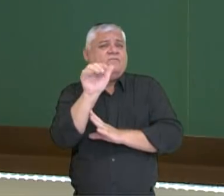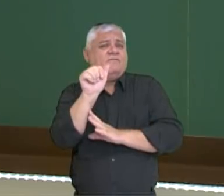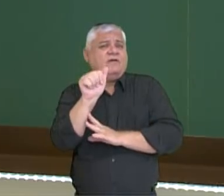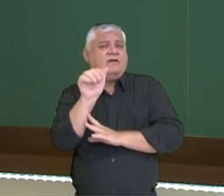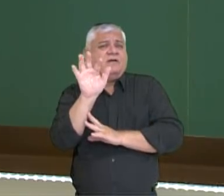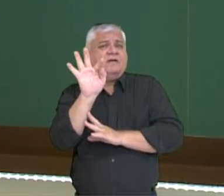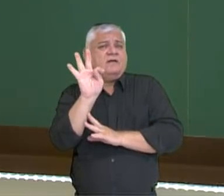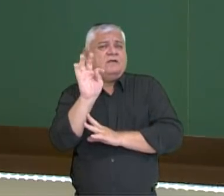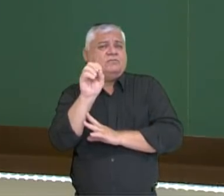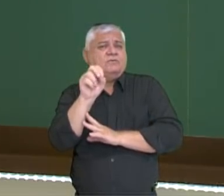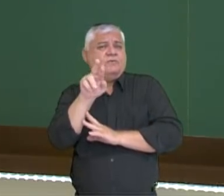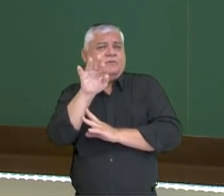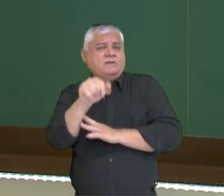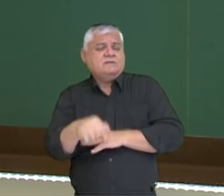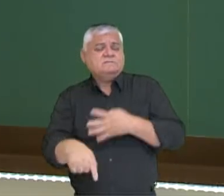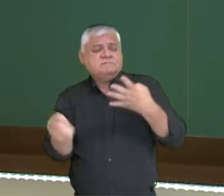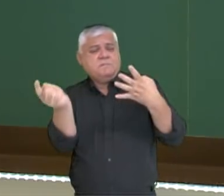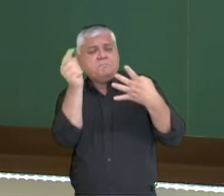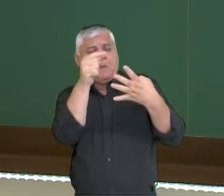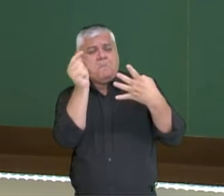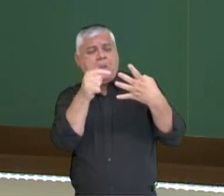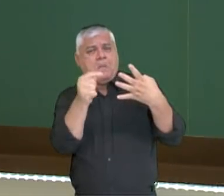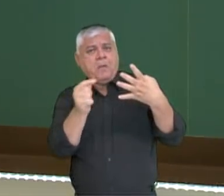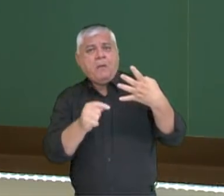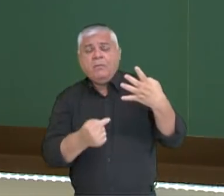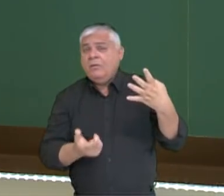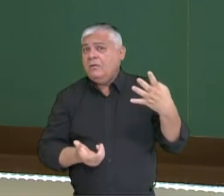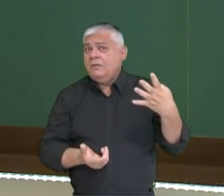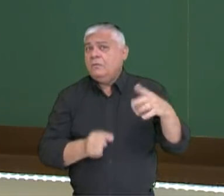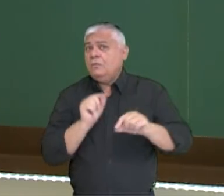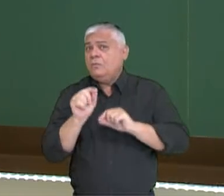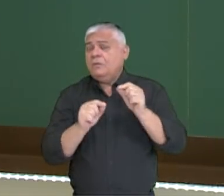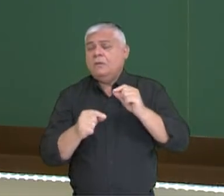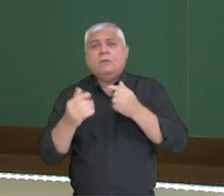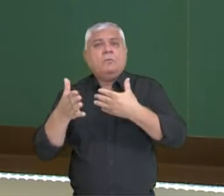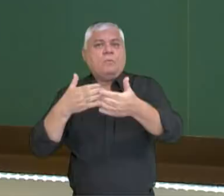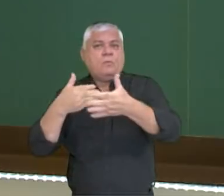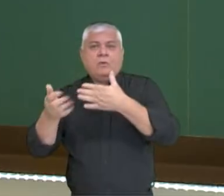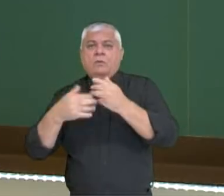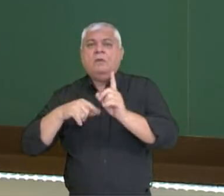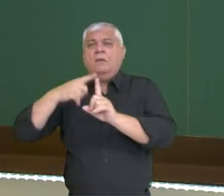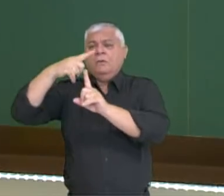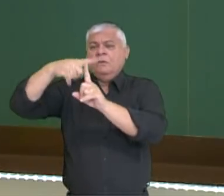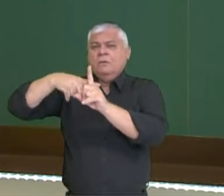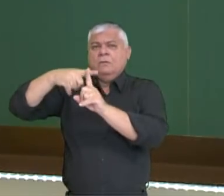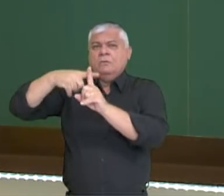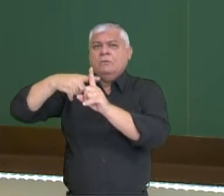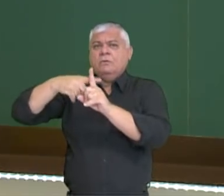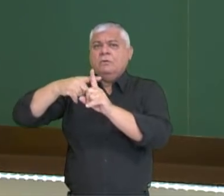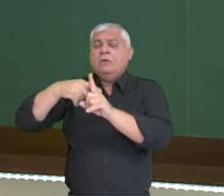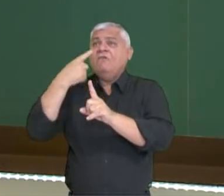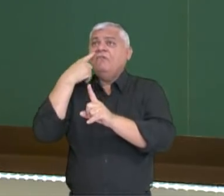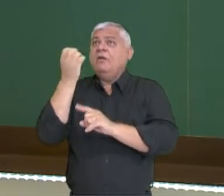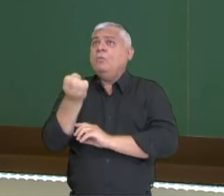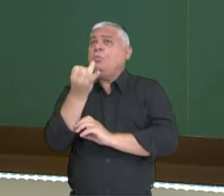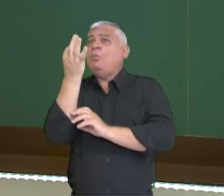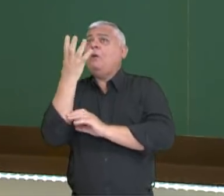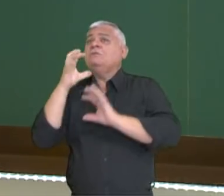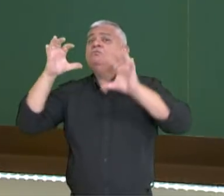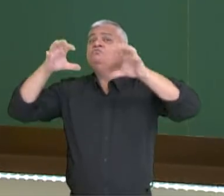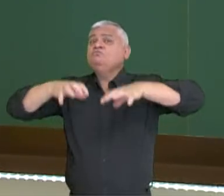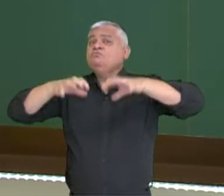tipo climático eu consigo medir a temperatura. Em qualquer tipo climático eu consigo medir a quantidade de chuvas ou